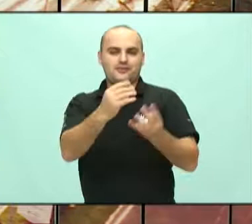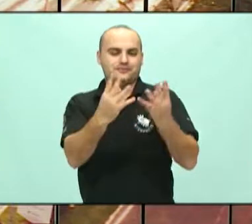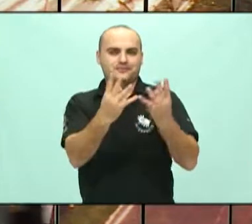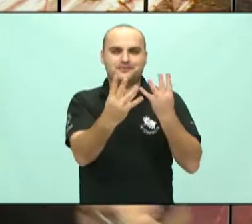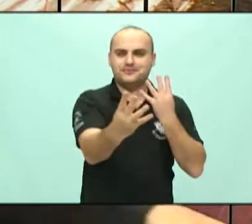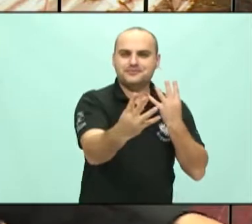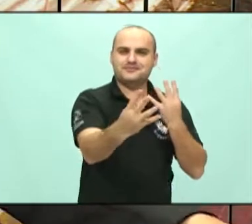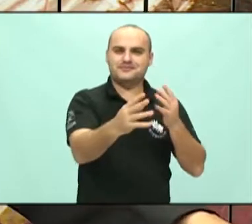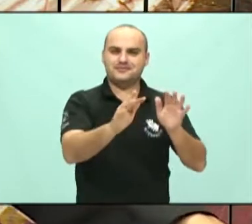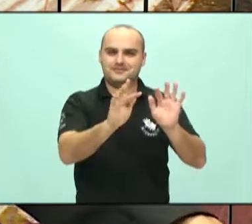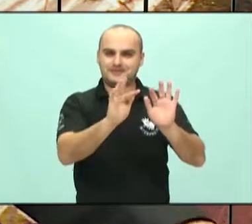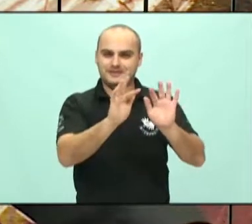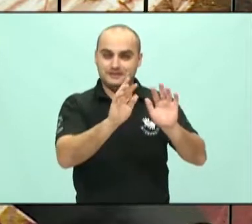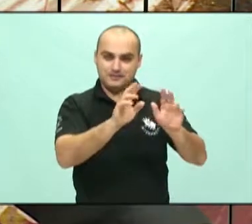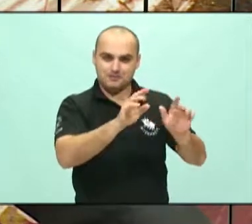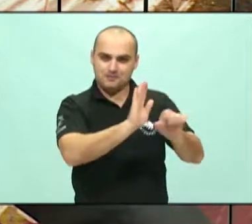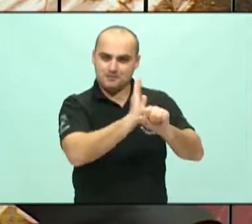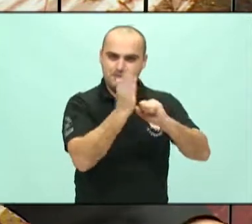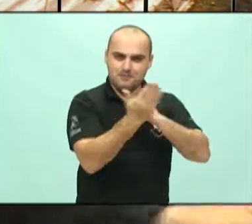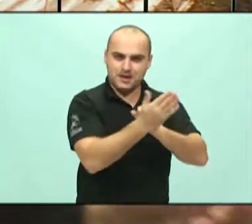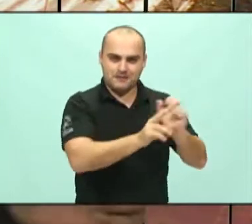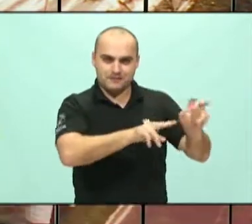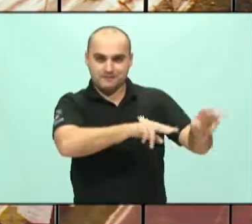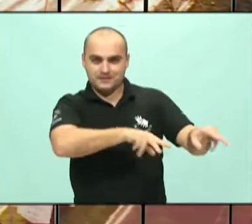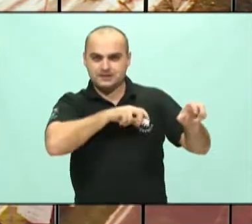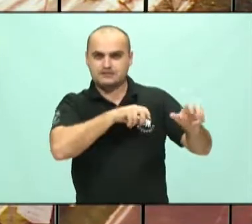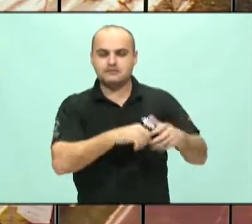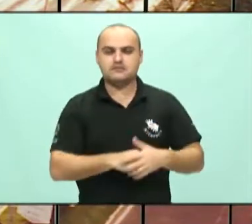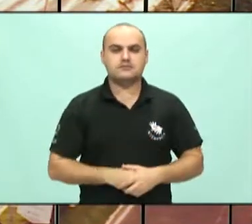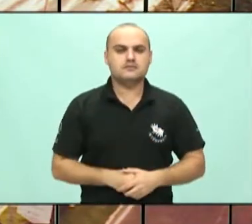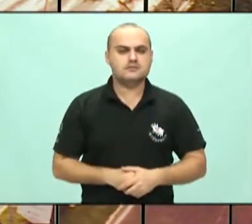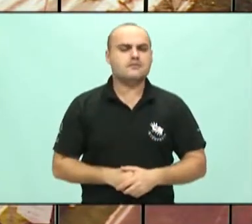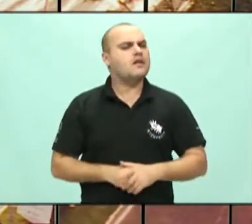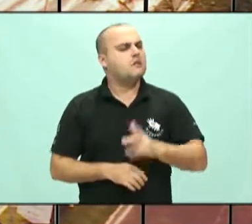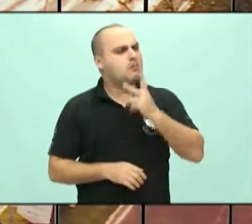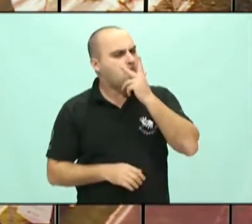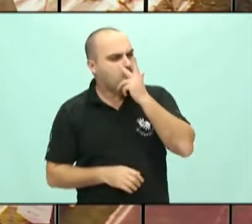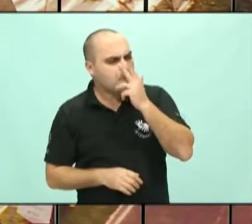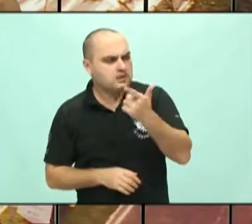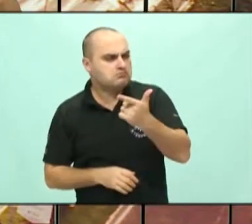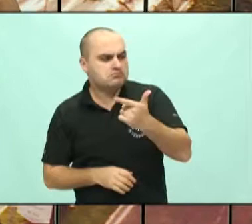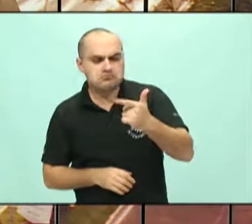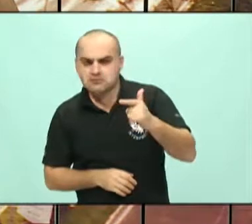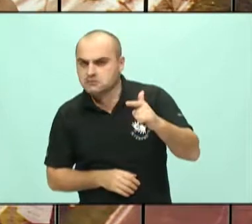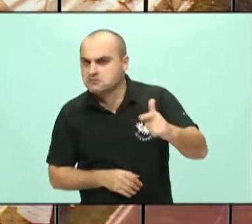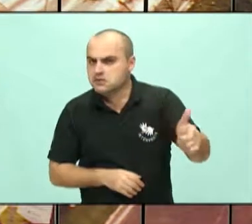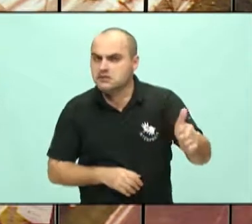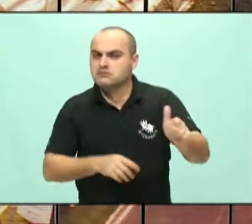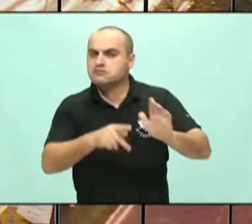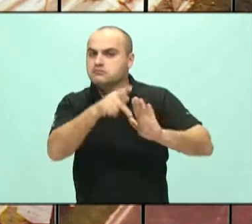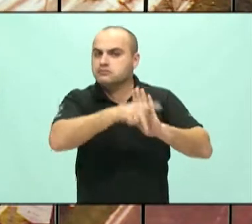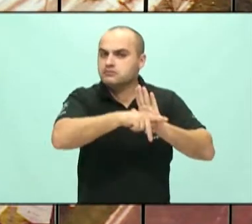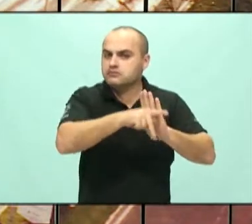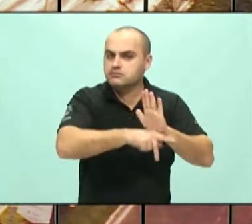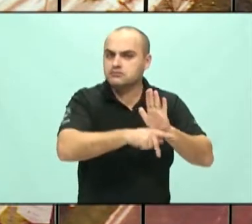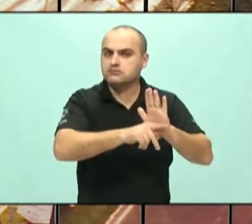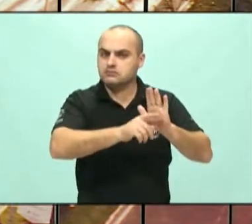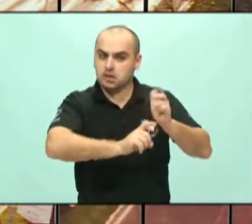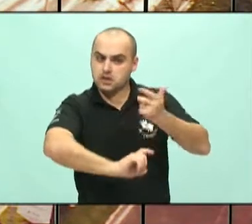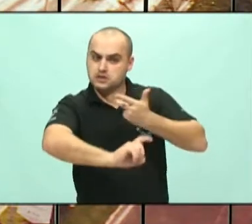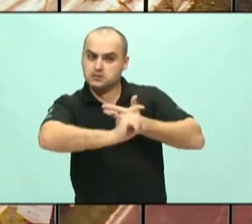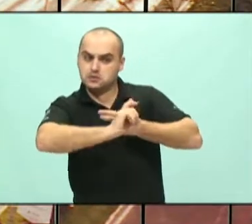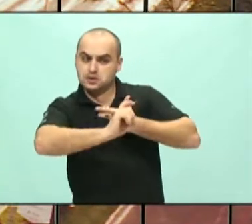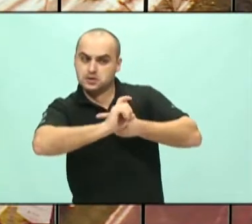Me parece que ainda sequer existe o projeto, está sendo conversado por parte do Poder